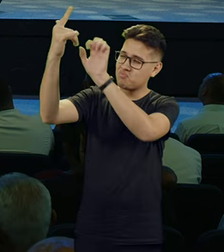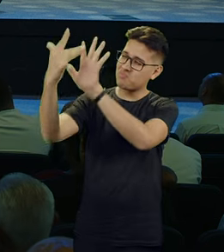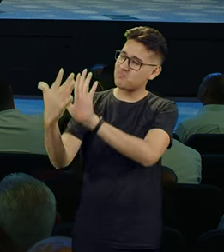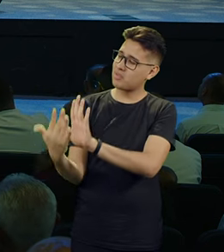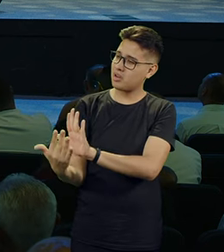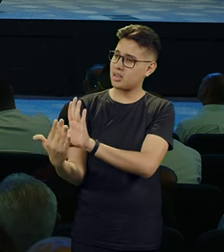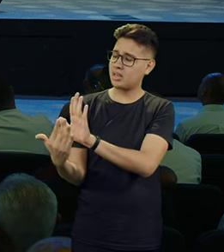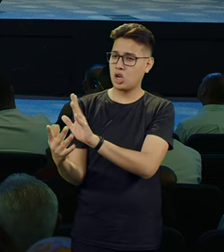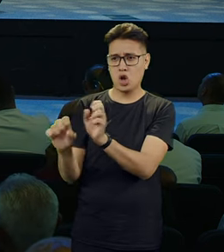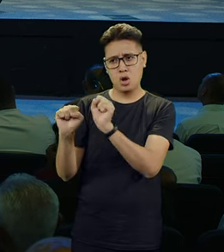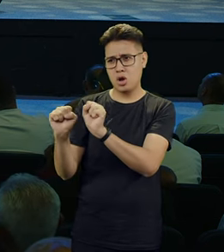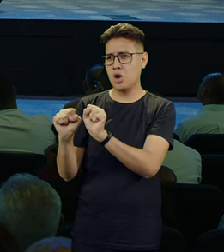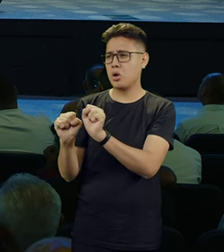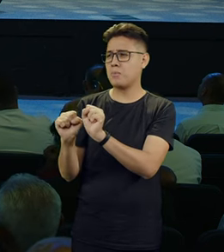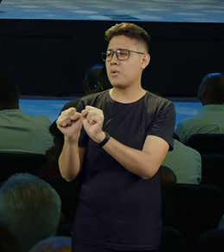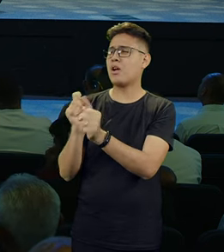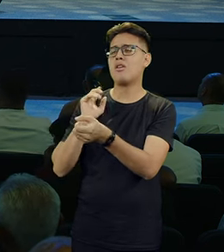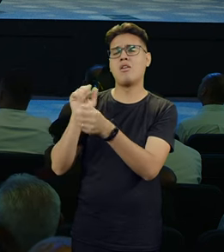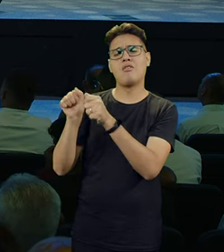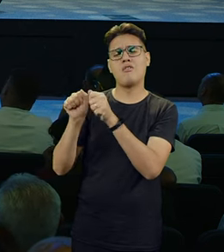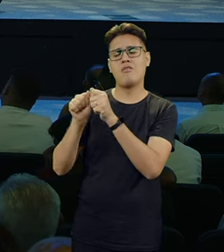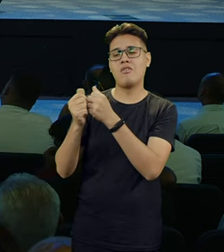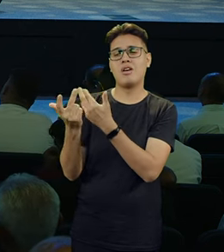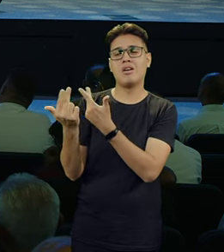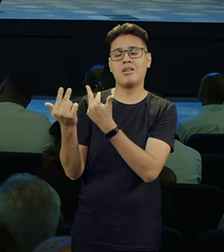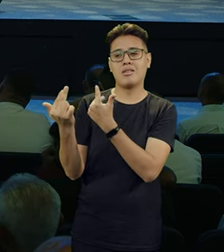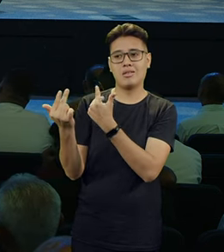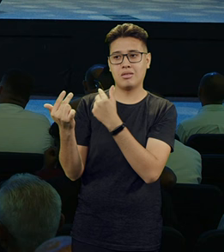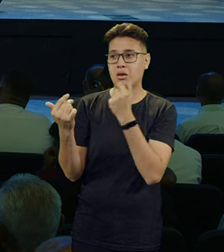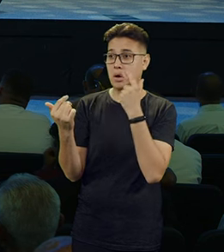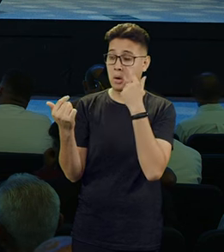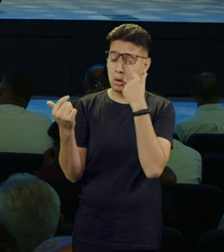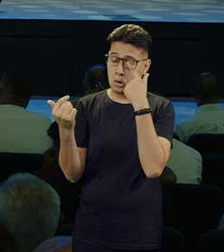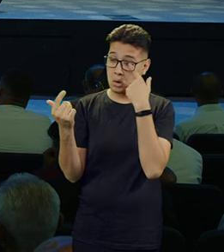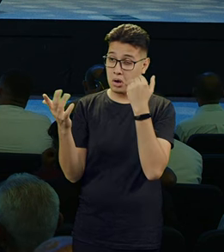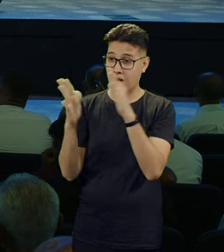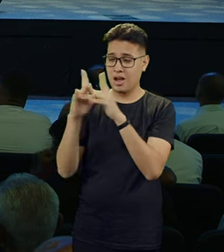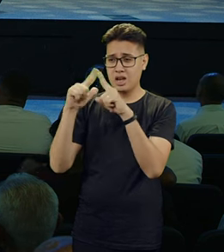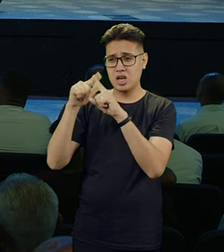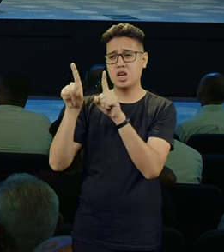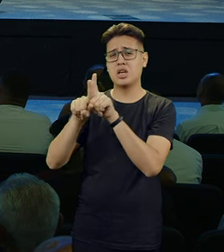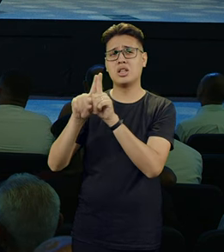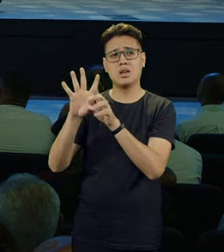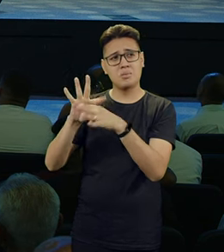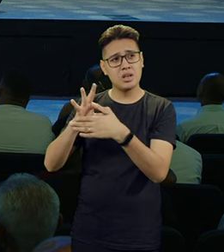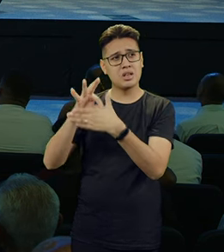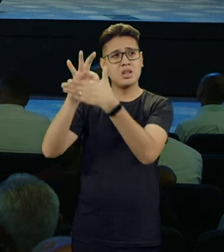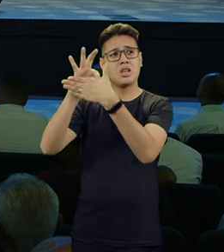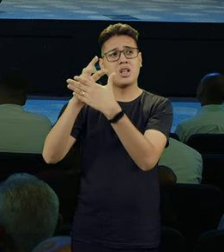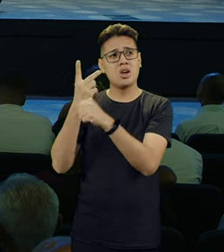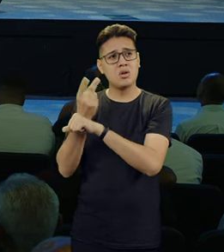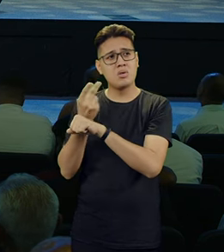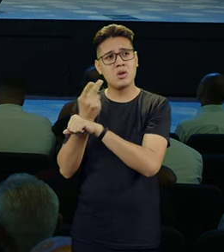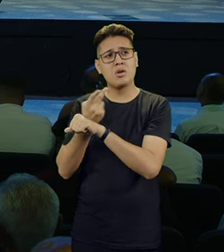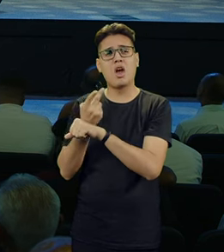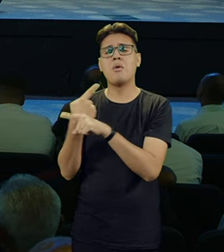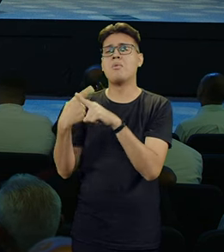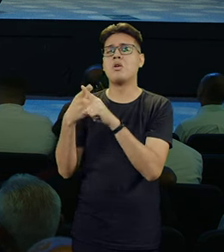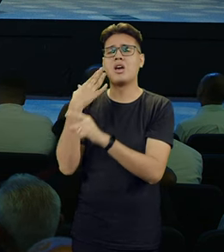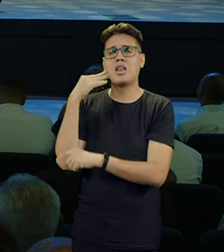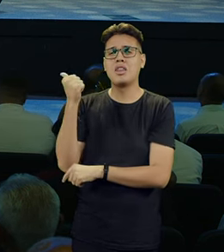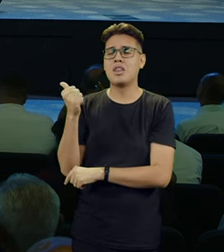ser imitado. A sua igreja, os seus liderados o procura, porque sabe que dele